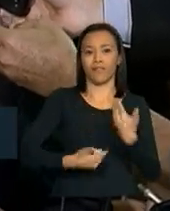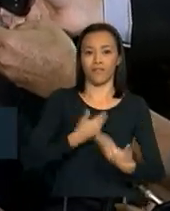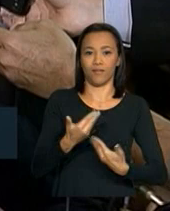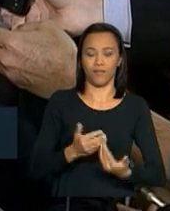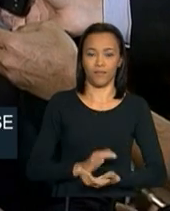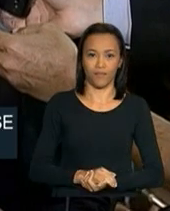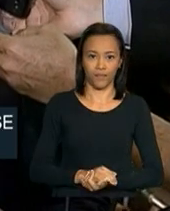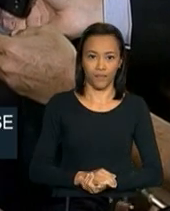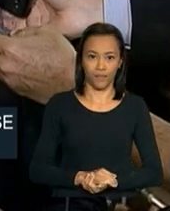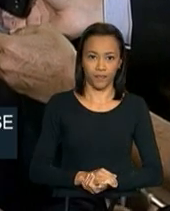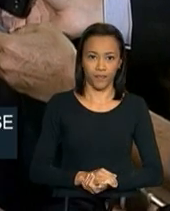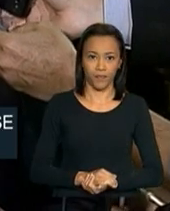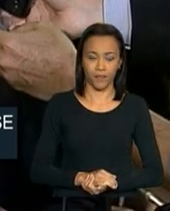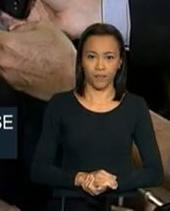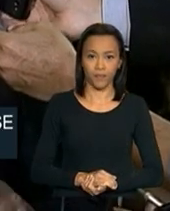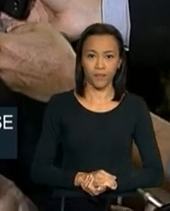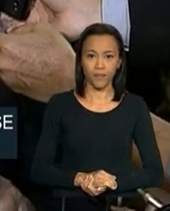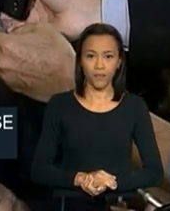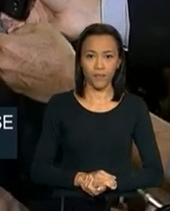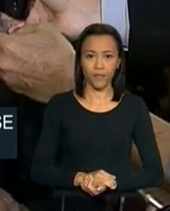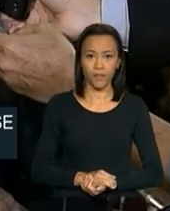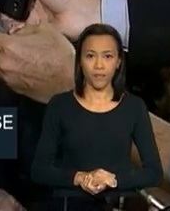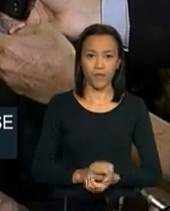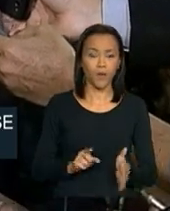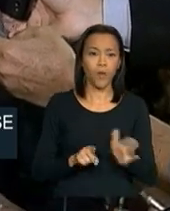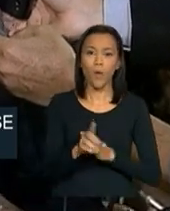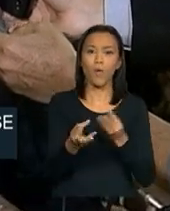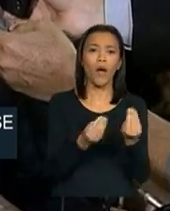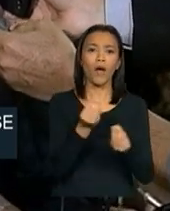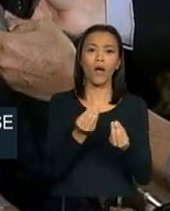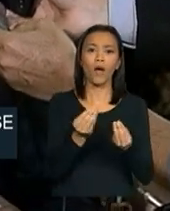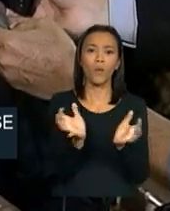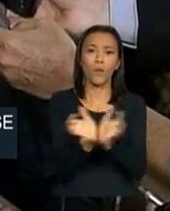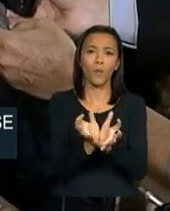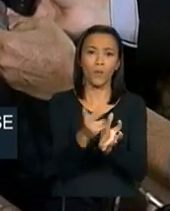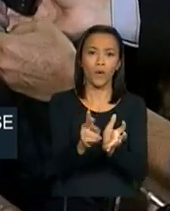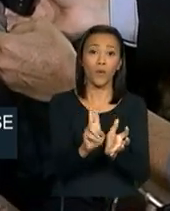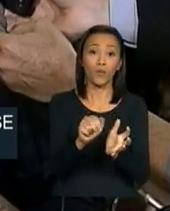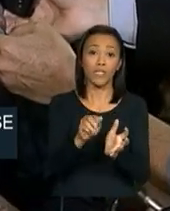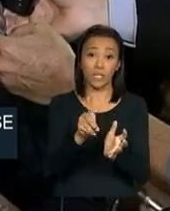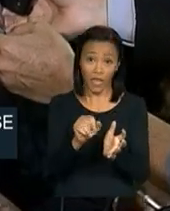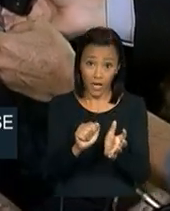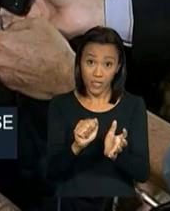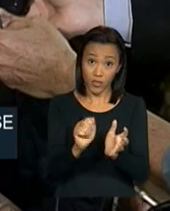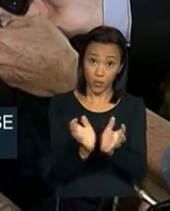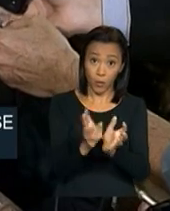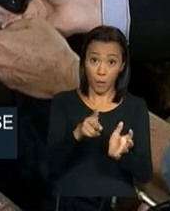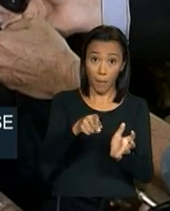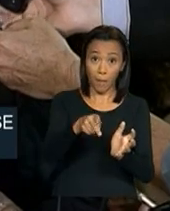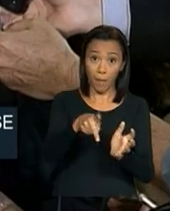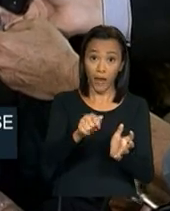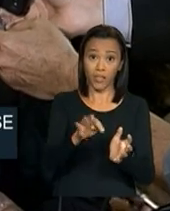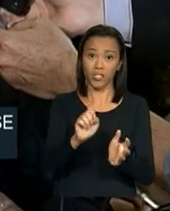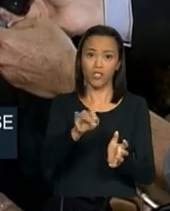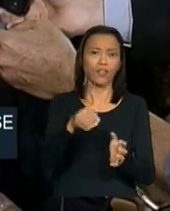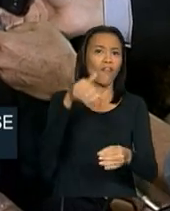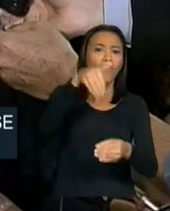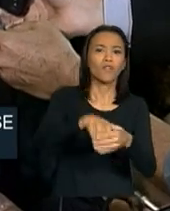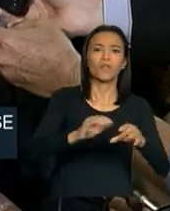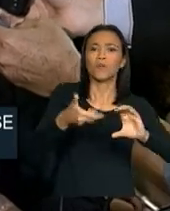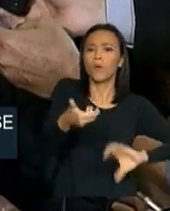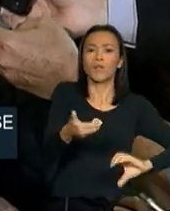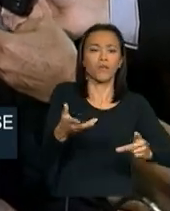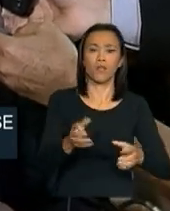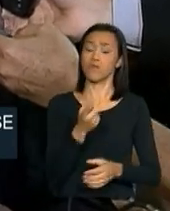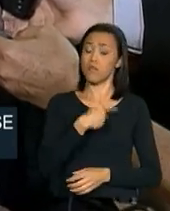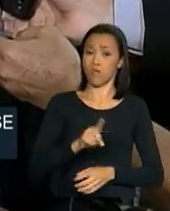que você acha que ela pediu, senhor, a unidade do partido nas votações do Congresso? Não, a presidenta não